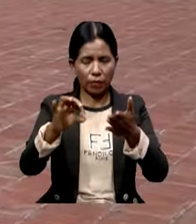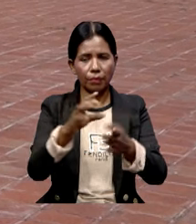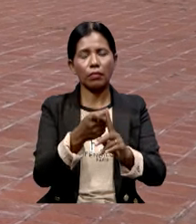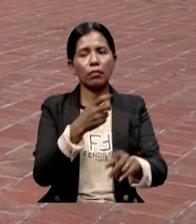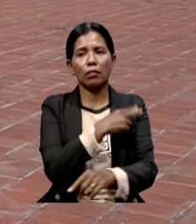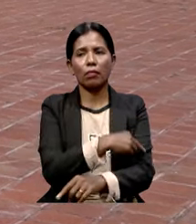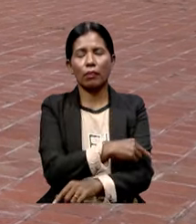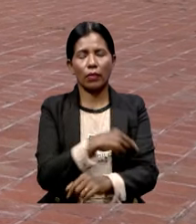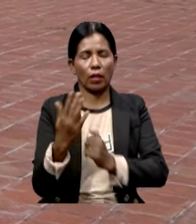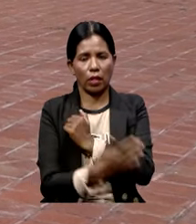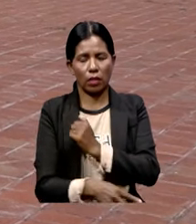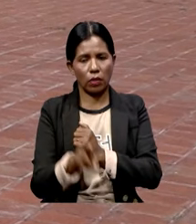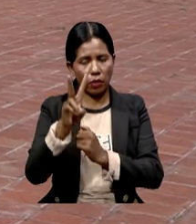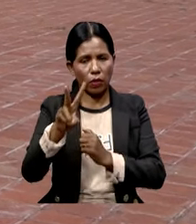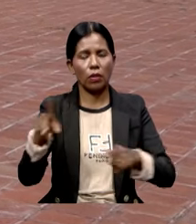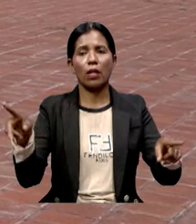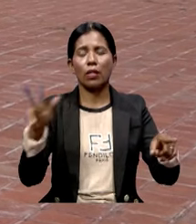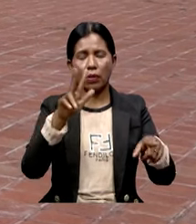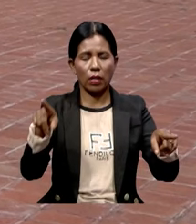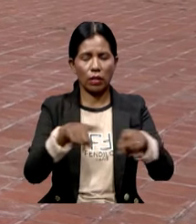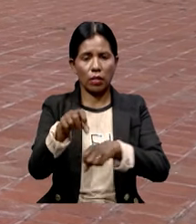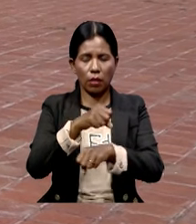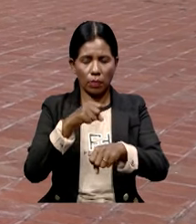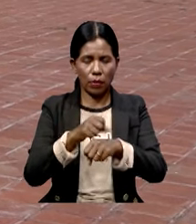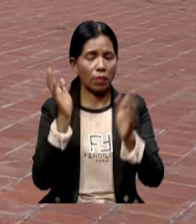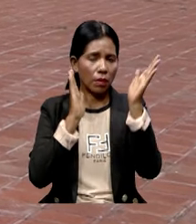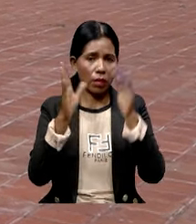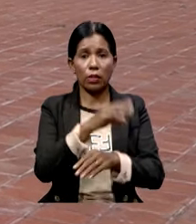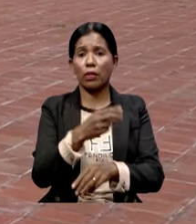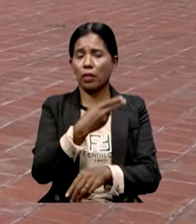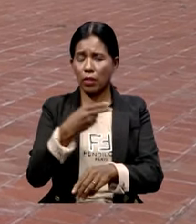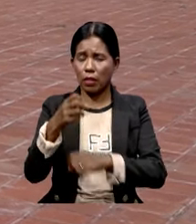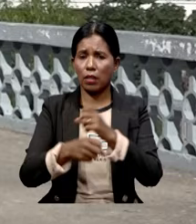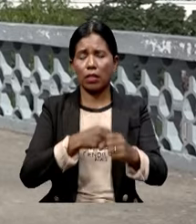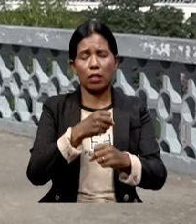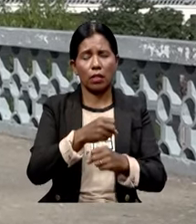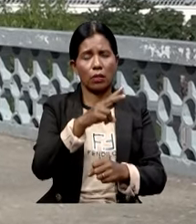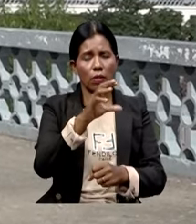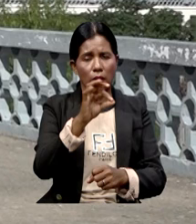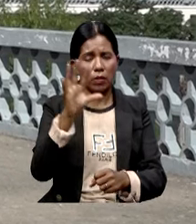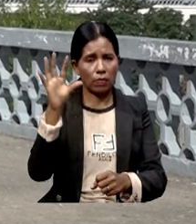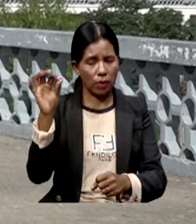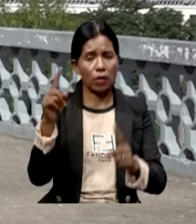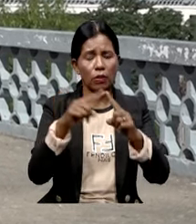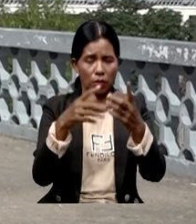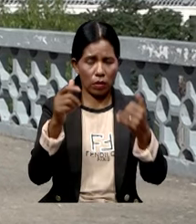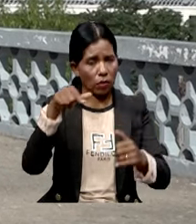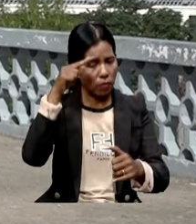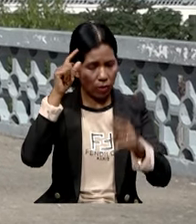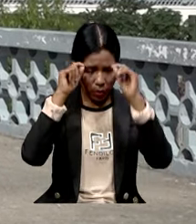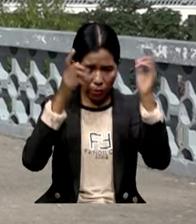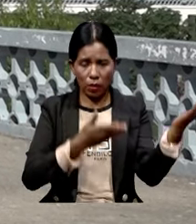hospital e a nação Tolu Hanesan, Singapura, Malásia, no Indonésia e a Tina Rihun Ruasia, atua agora. Governo Timor-Leste haruka